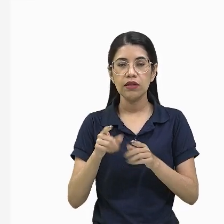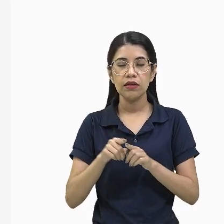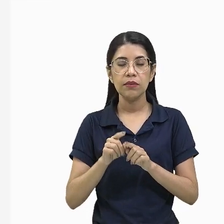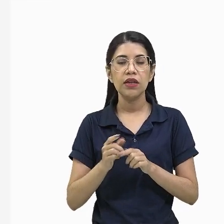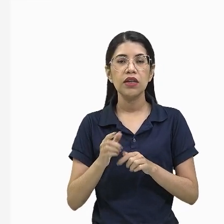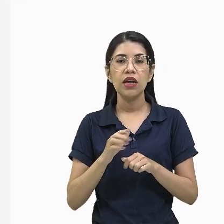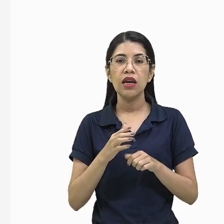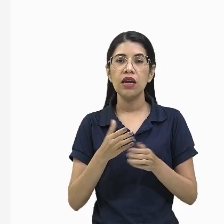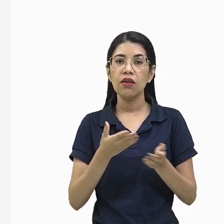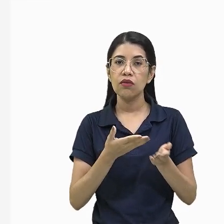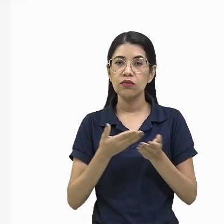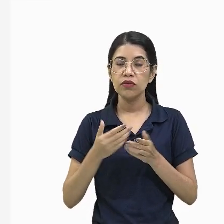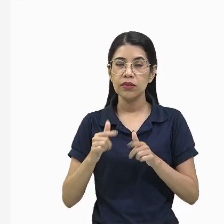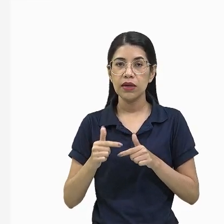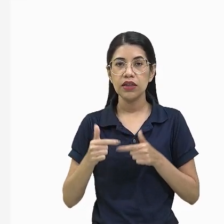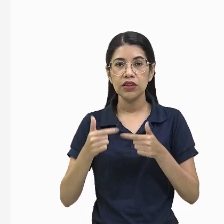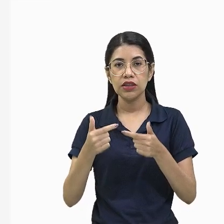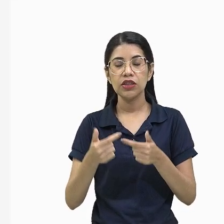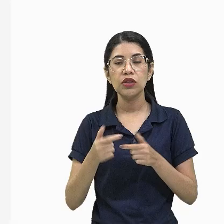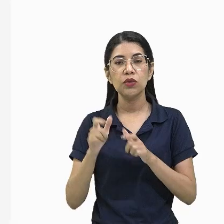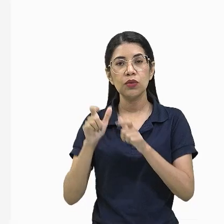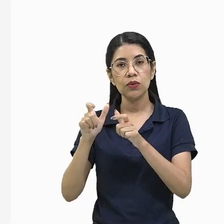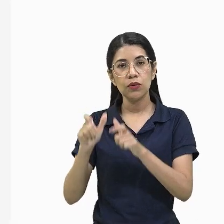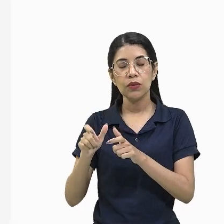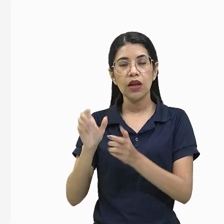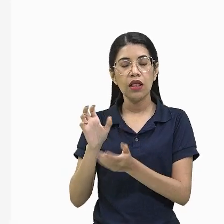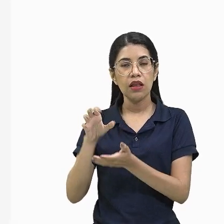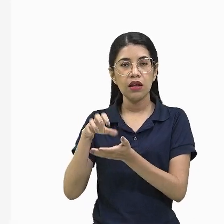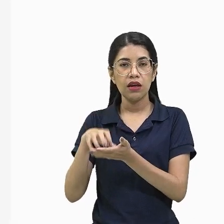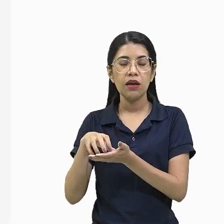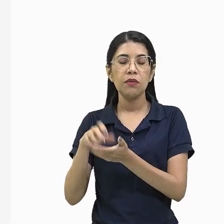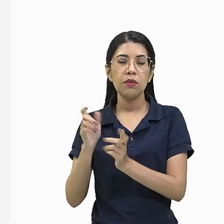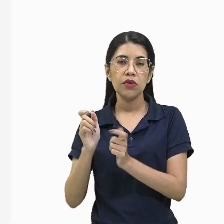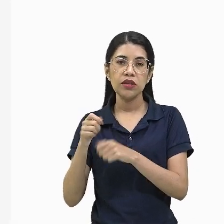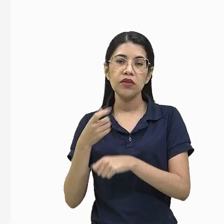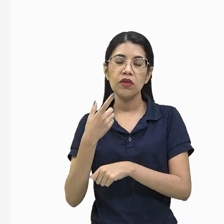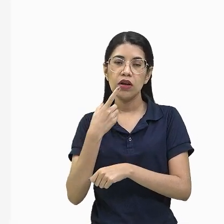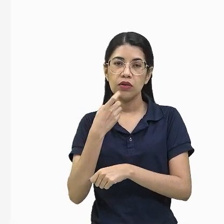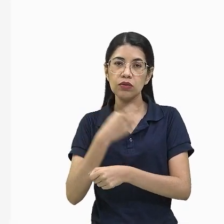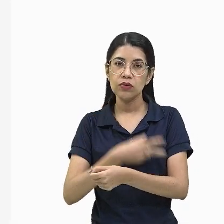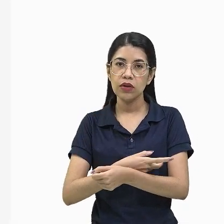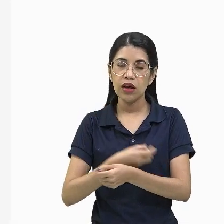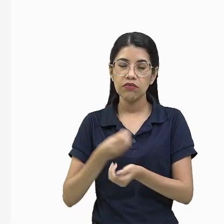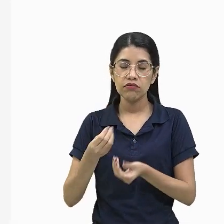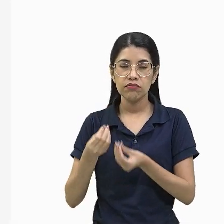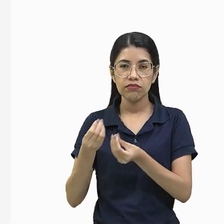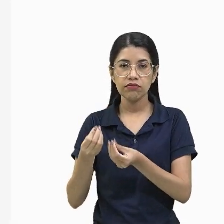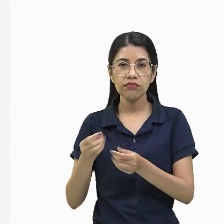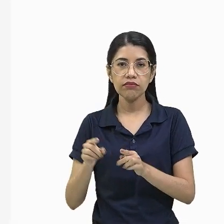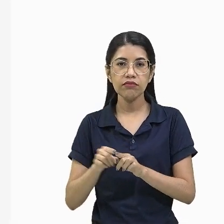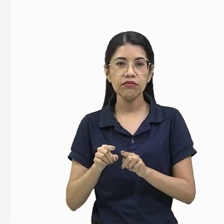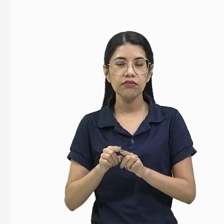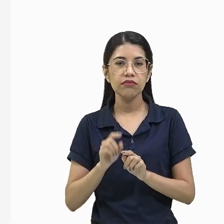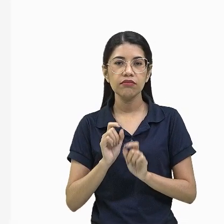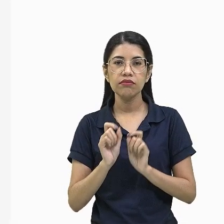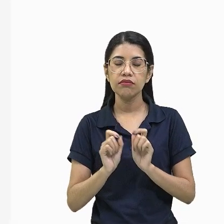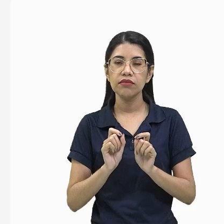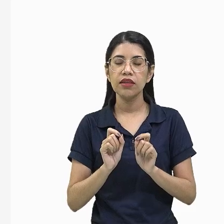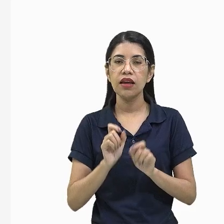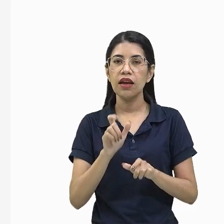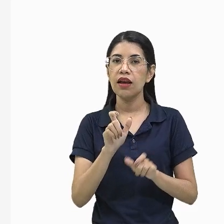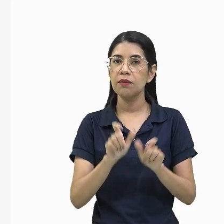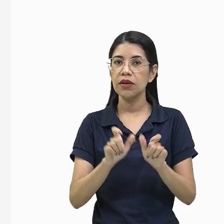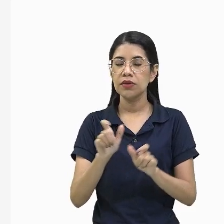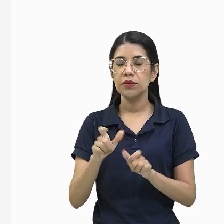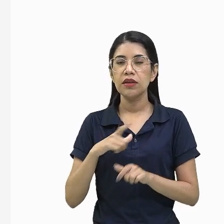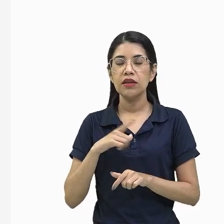né? Diz onde a pessoa pode doar, certo? Procure o hemocentro e também dá para a pessoa um